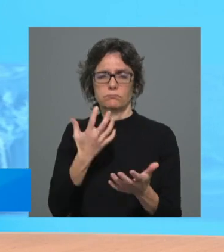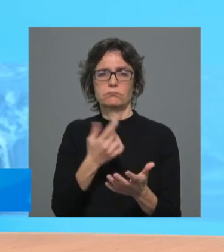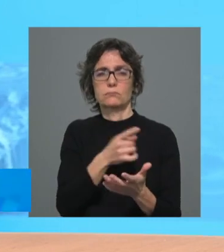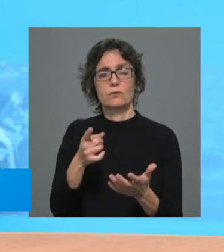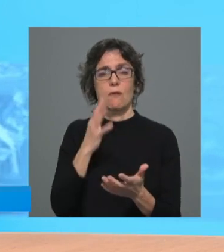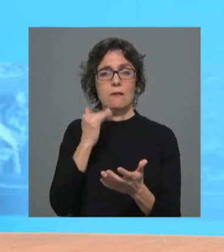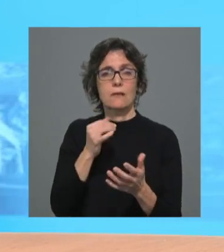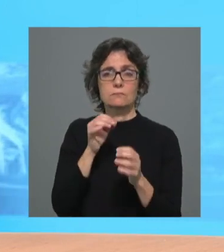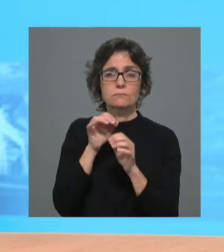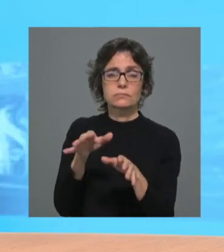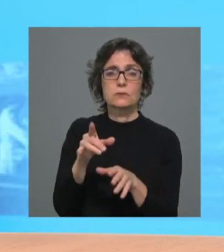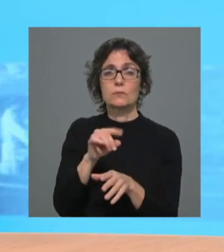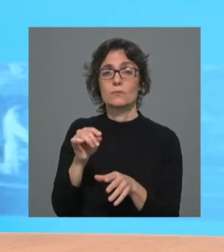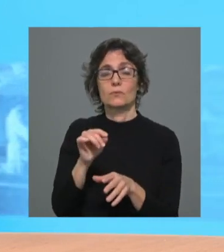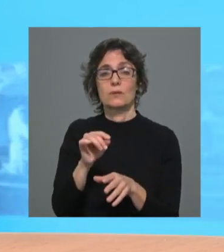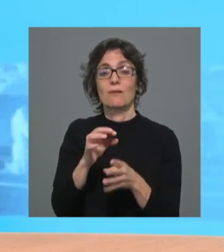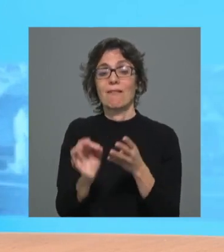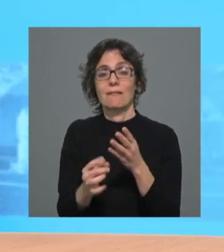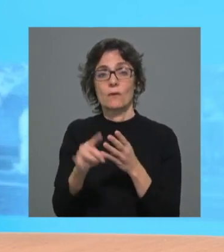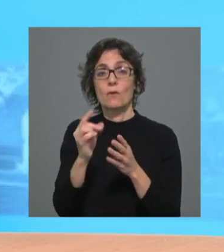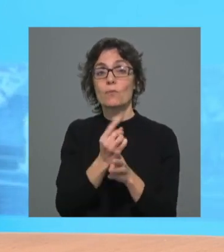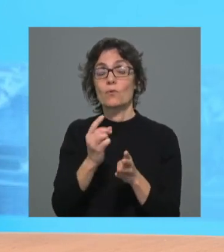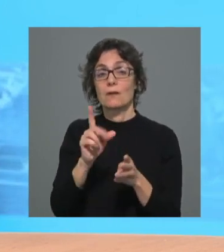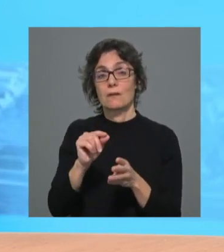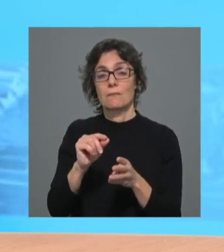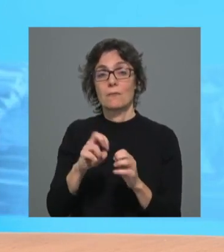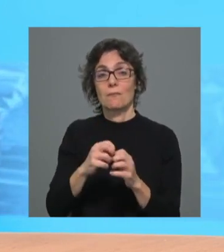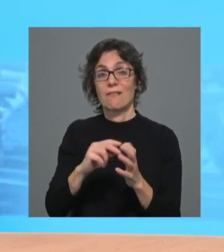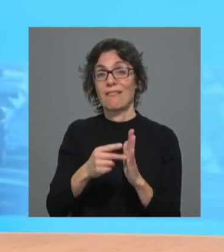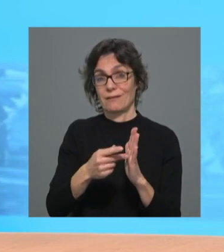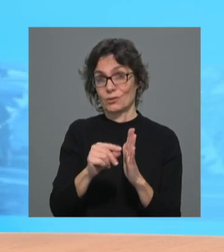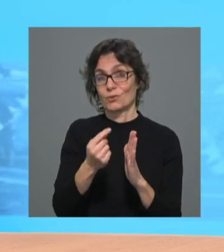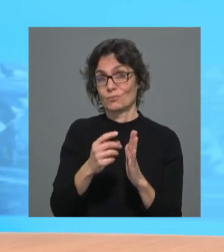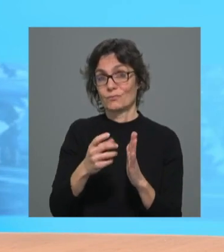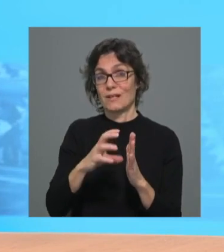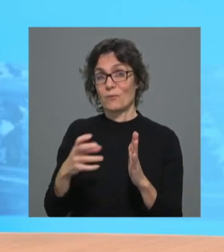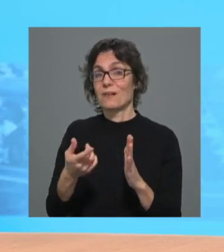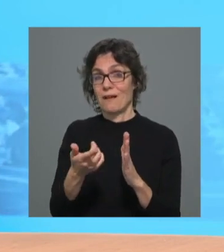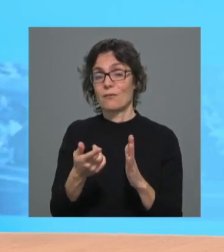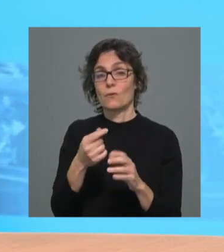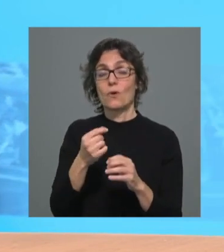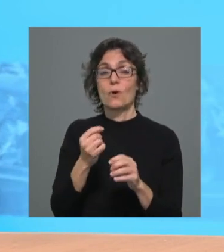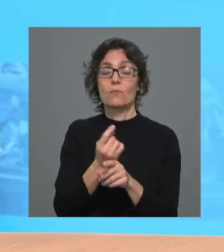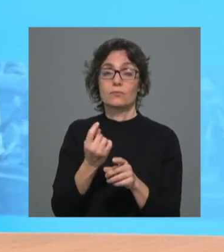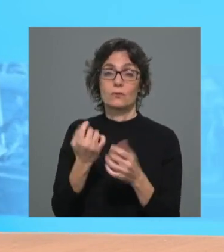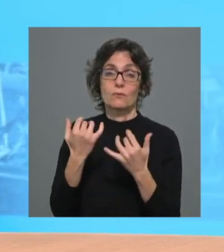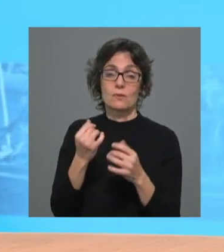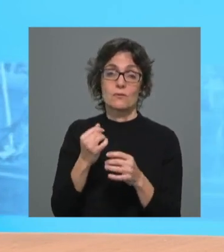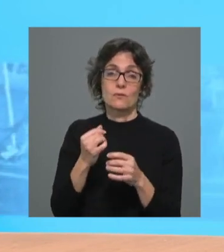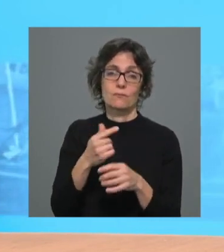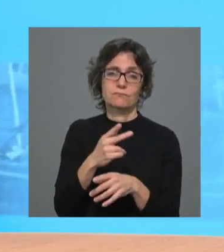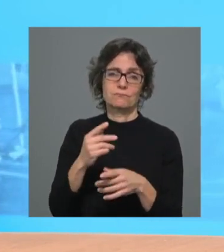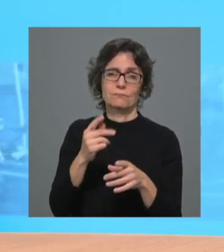mais detalhes porque a questão técnica foi complicada. Efetivamente, a transmissão chegou com vários